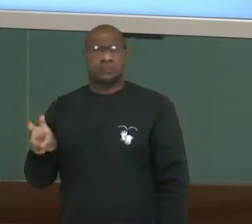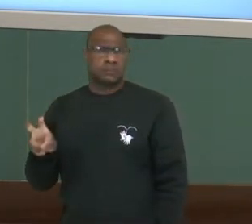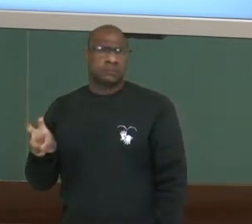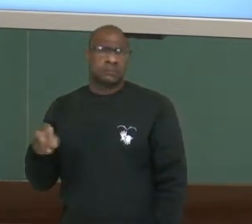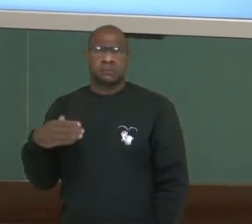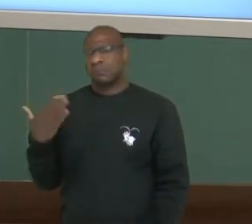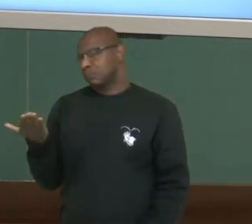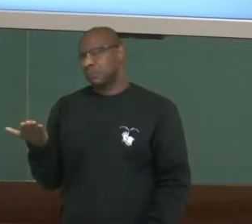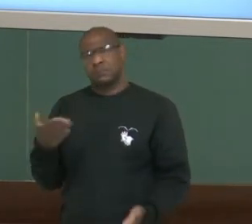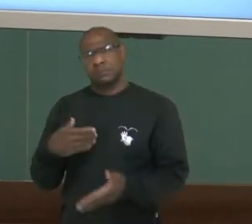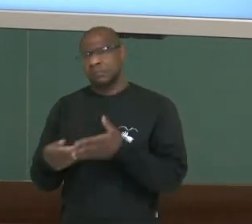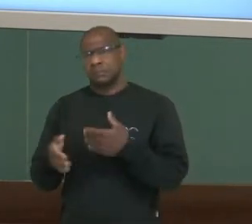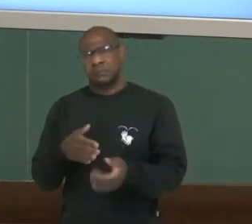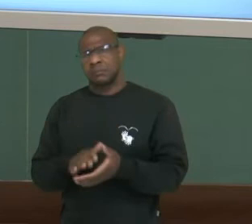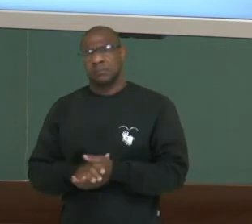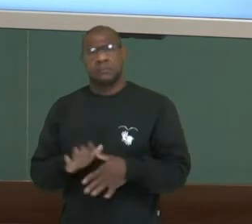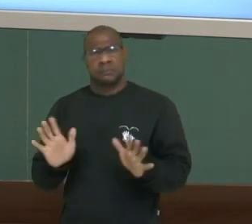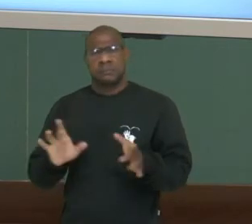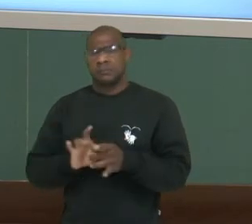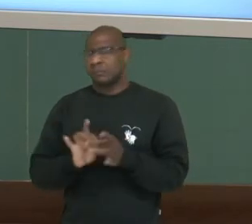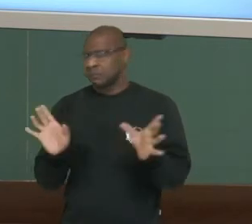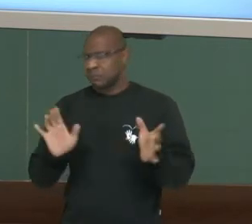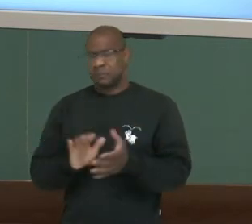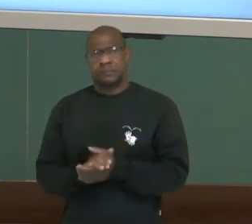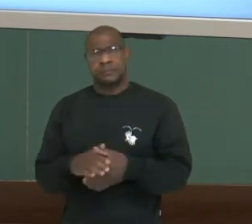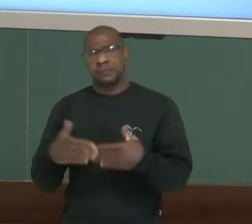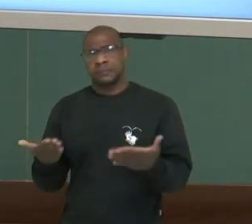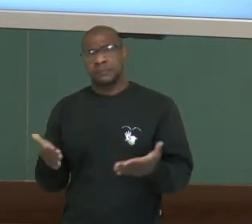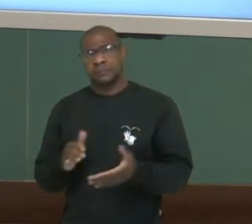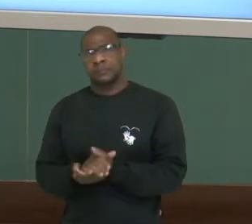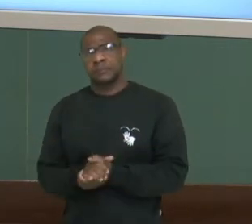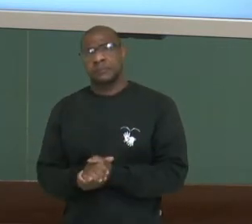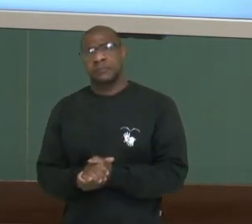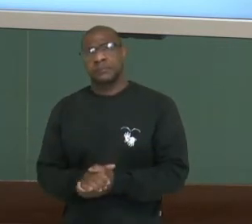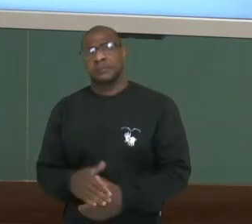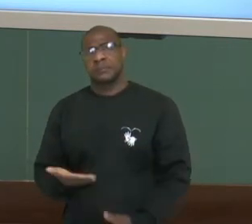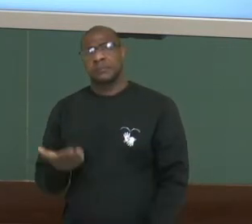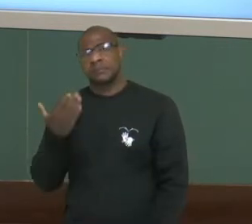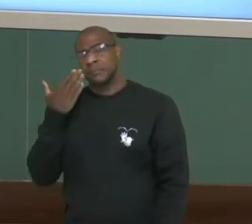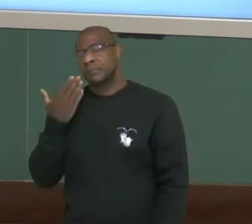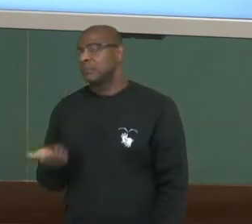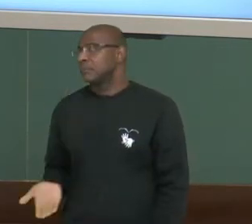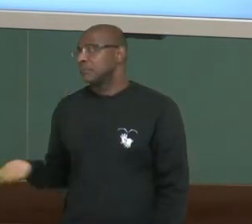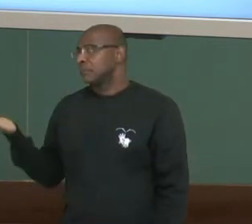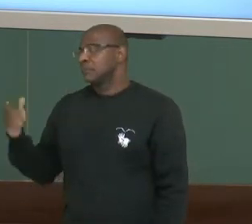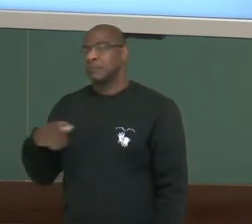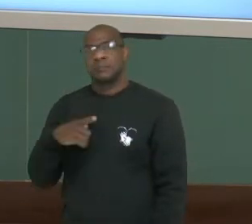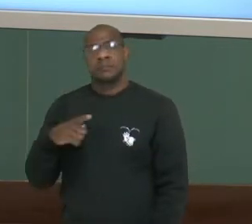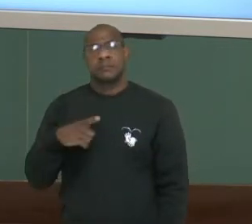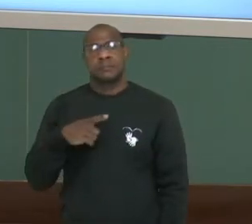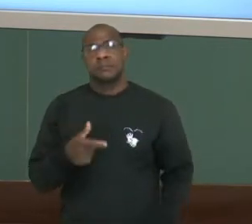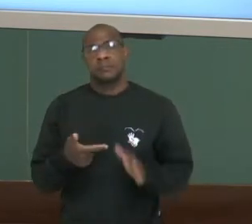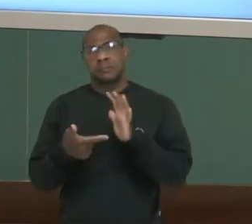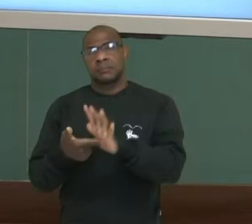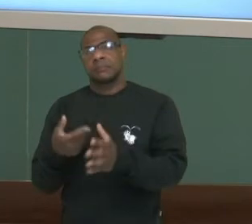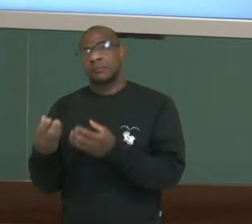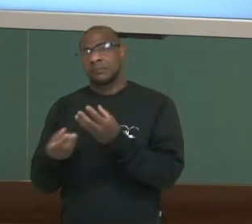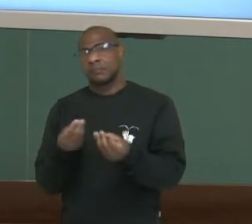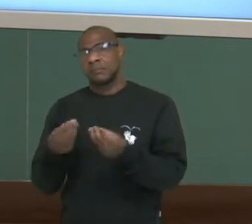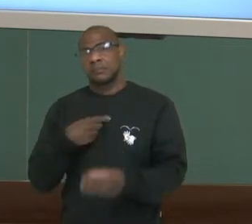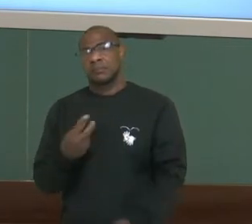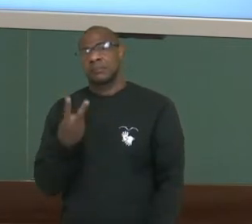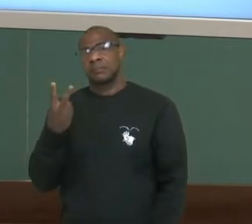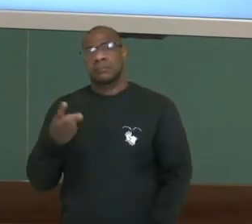problema. Tranquilo, gente? Então tá, vamos ver se vocês compreenderam aqui. Então aqui eu tenho a representação das